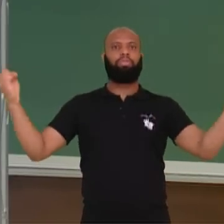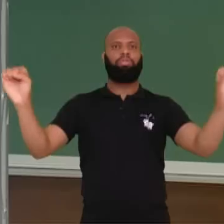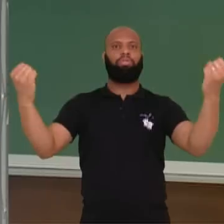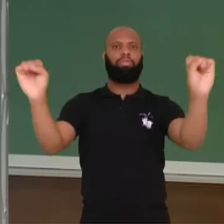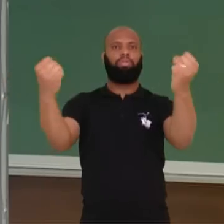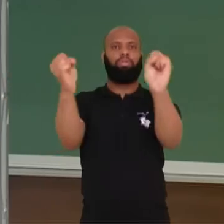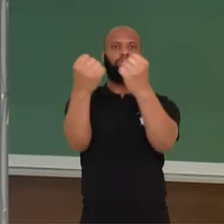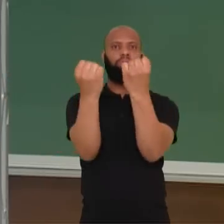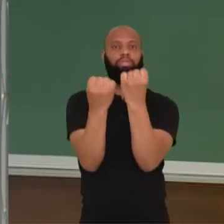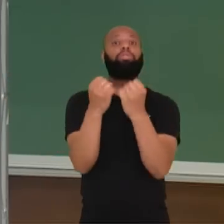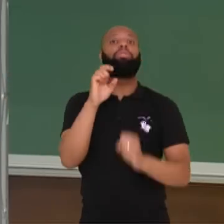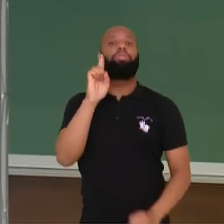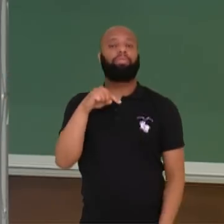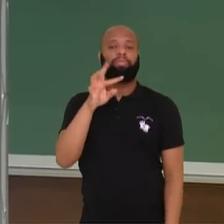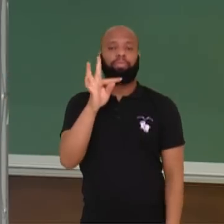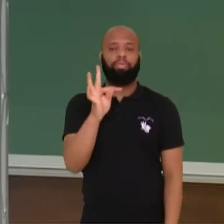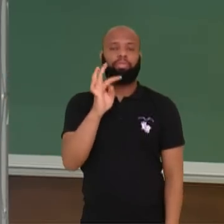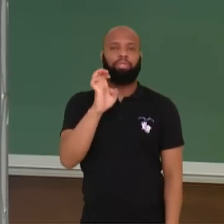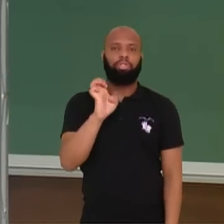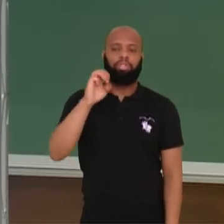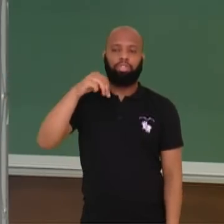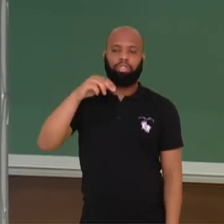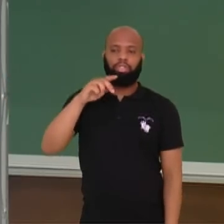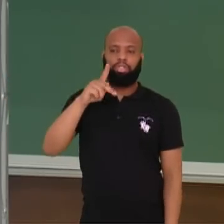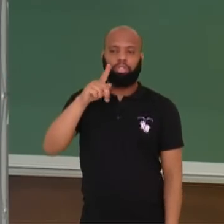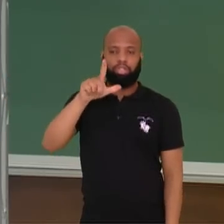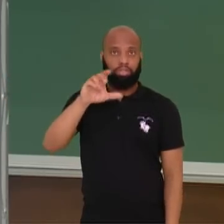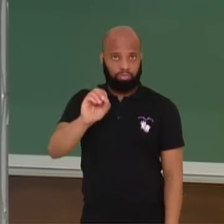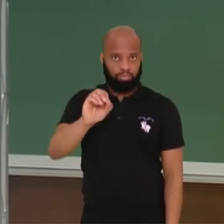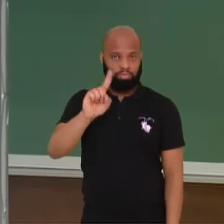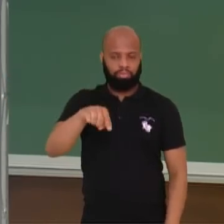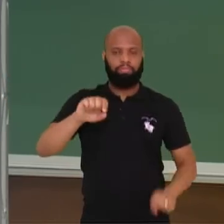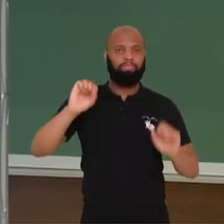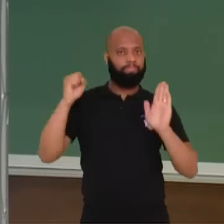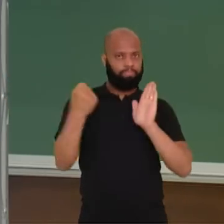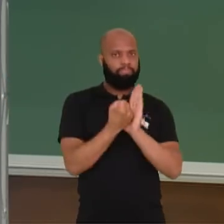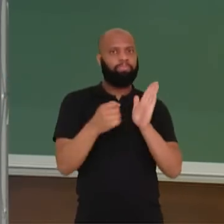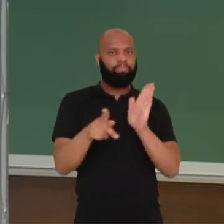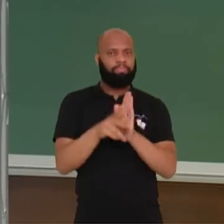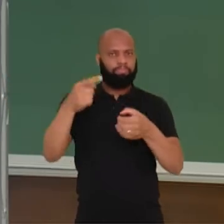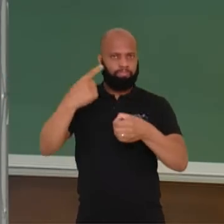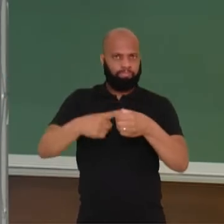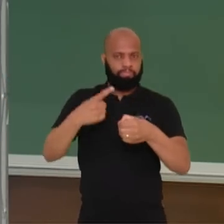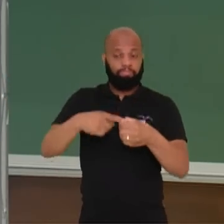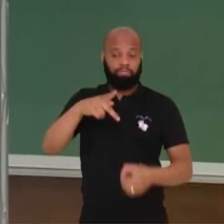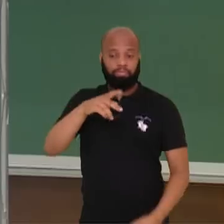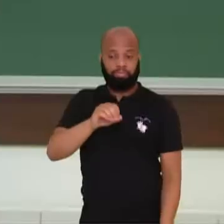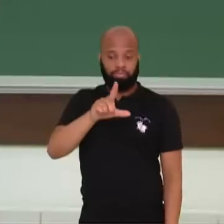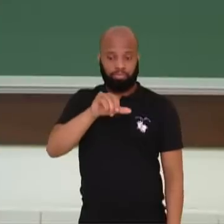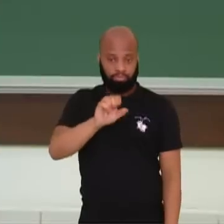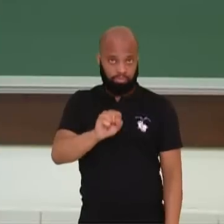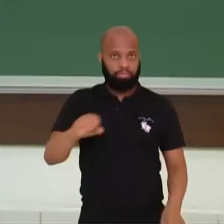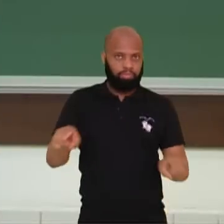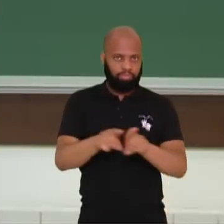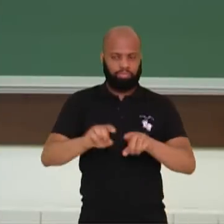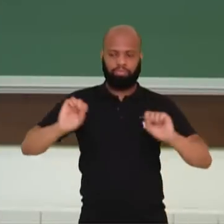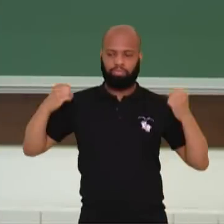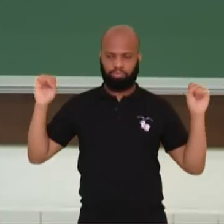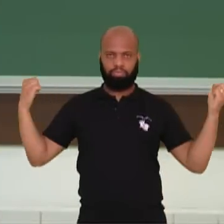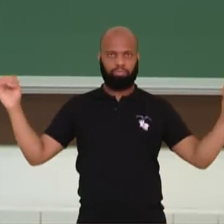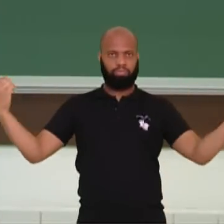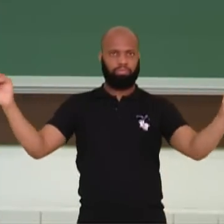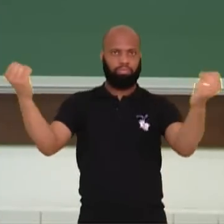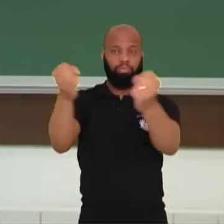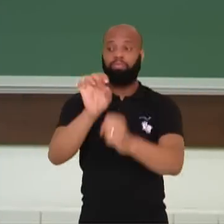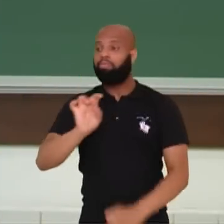esmerava muito na construção do templo. O templo era um símbolo da polis. Cada uma das cidades cuidava